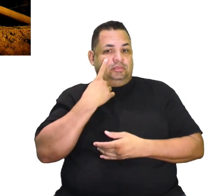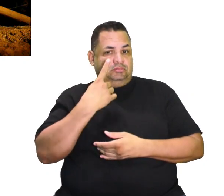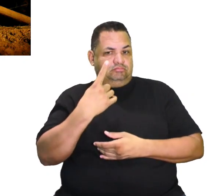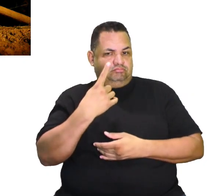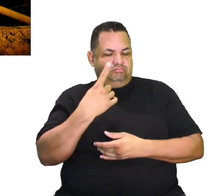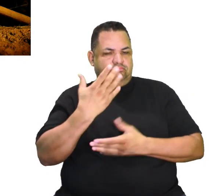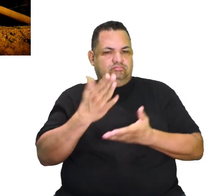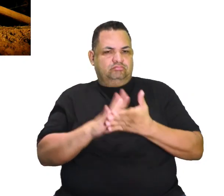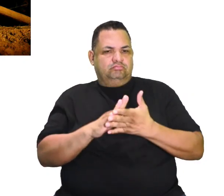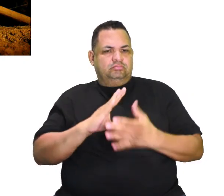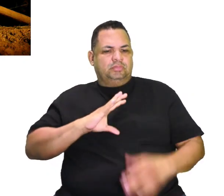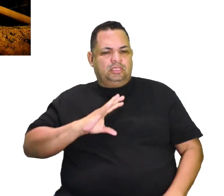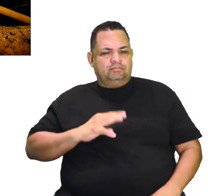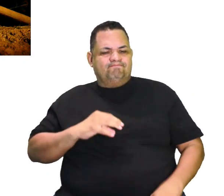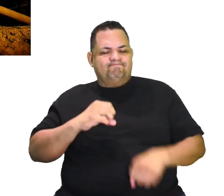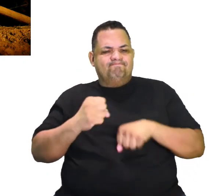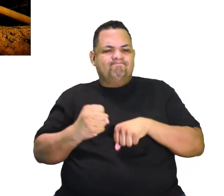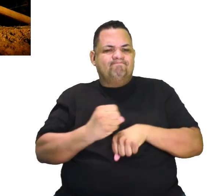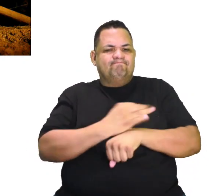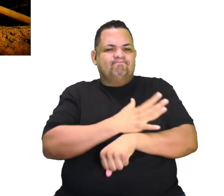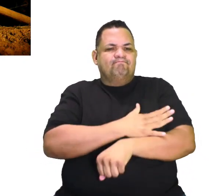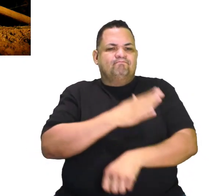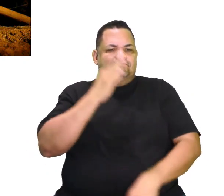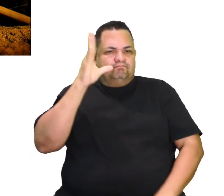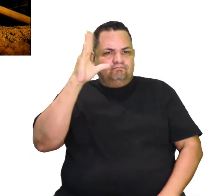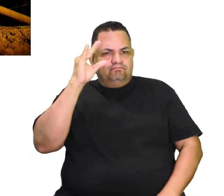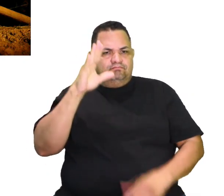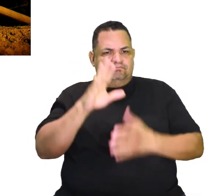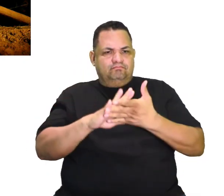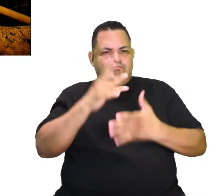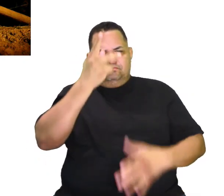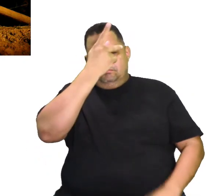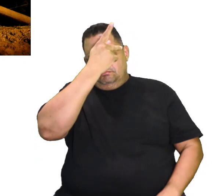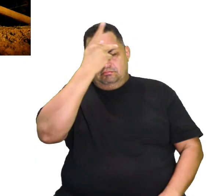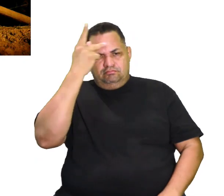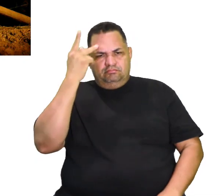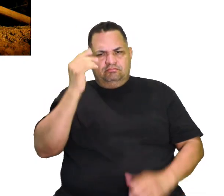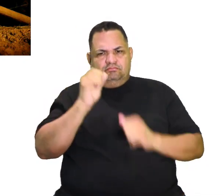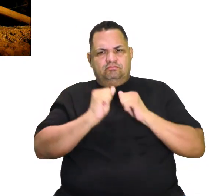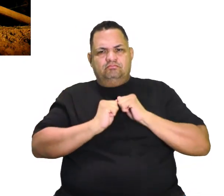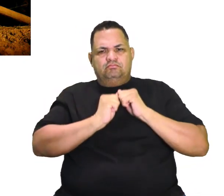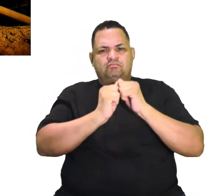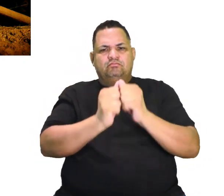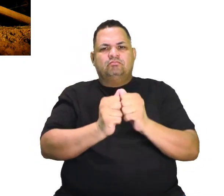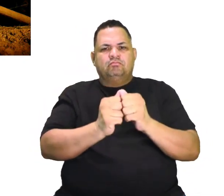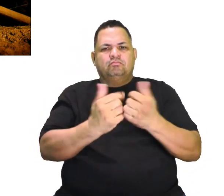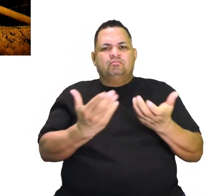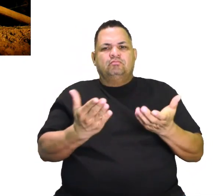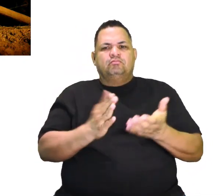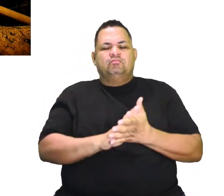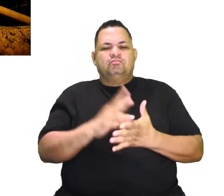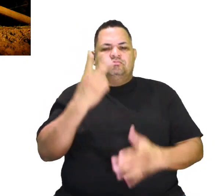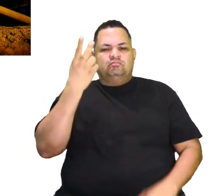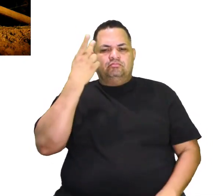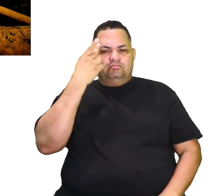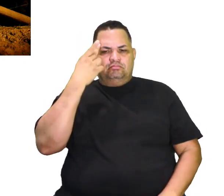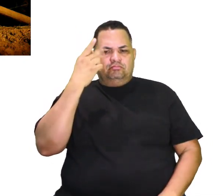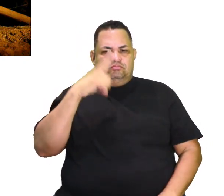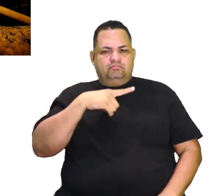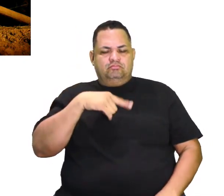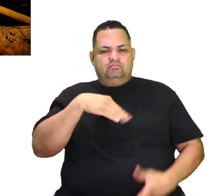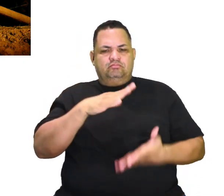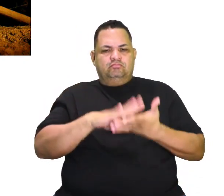vez, é muito emocionante, muito interessante. As pessoas vão acompanhando as cenas, né? Geralmente tem um